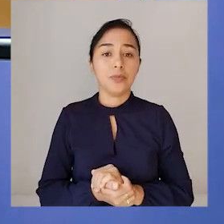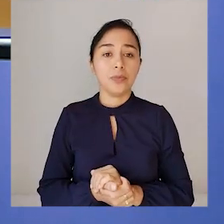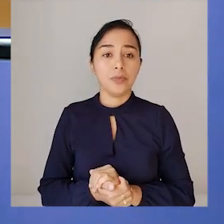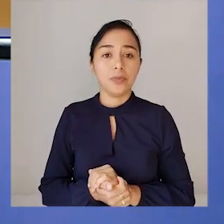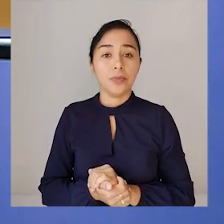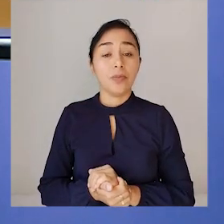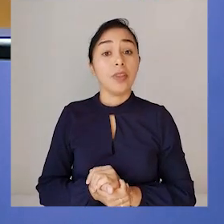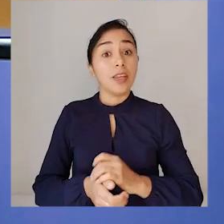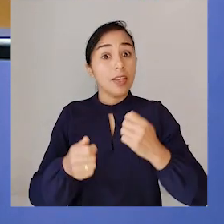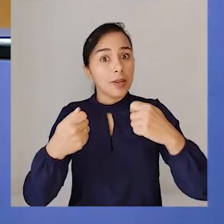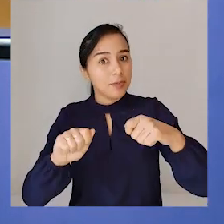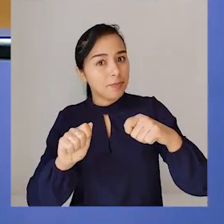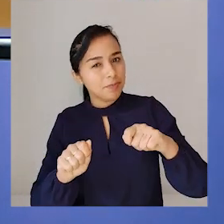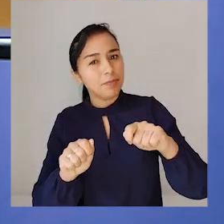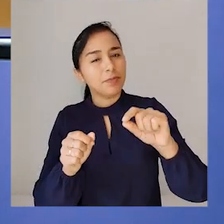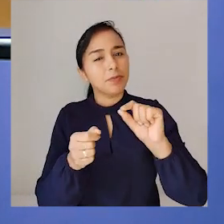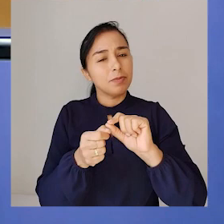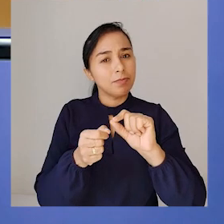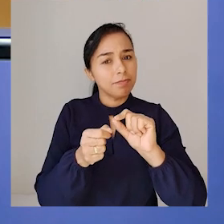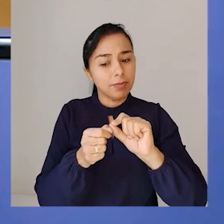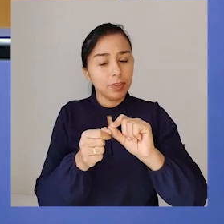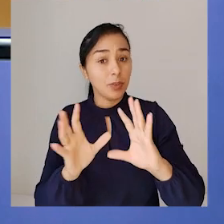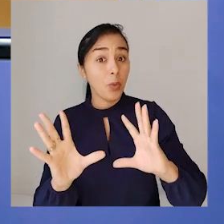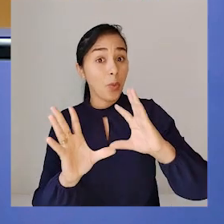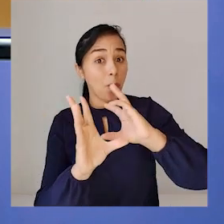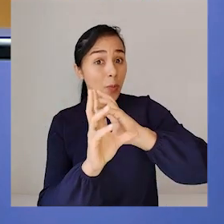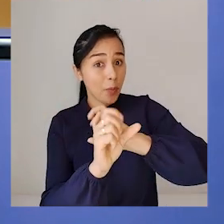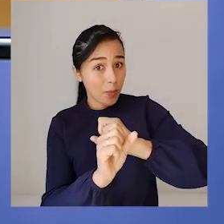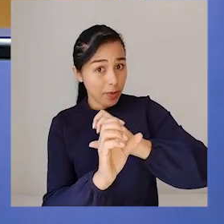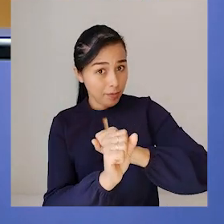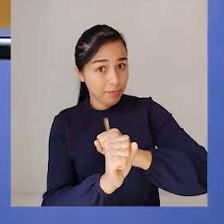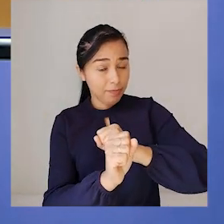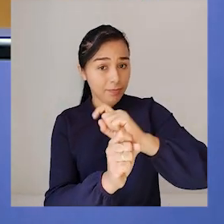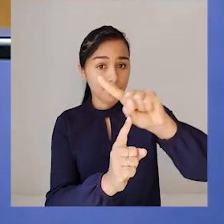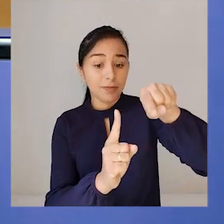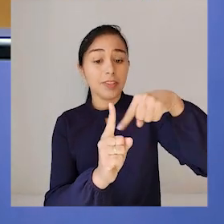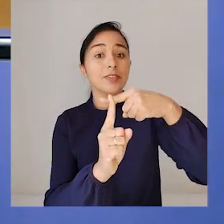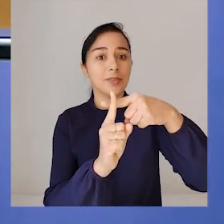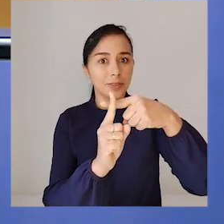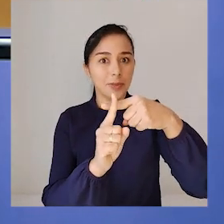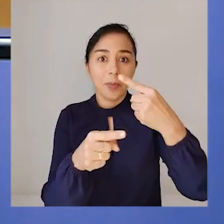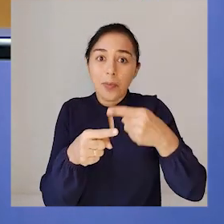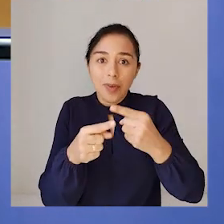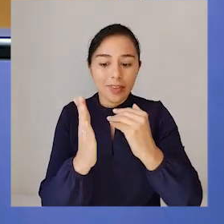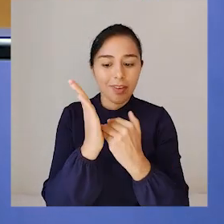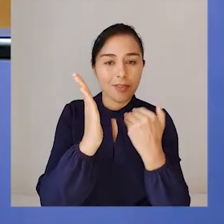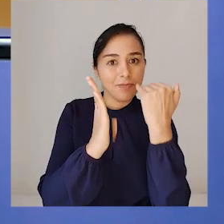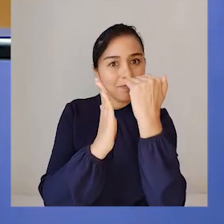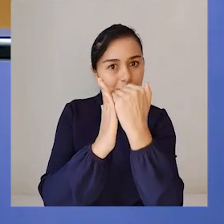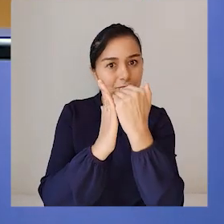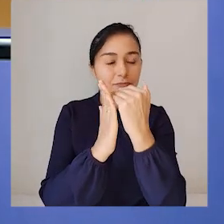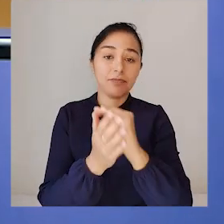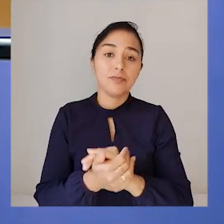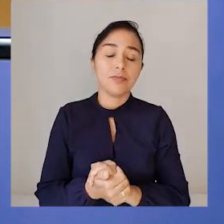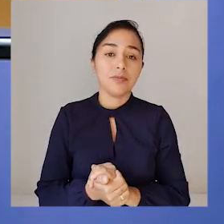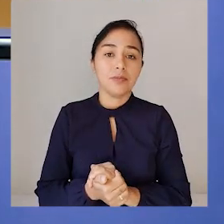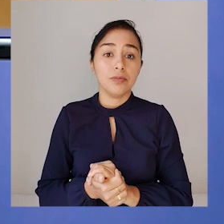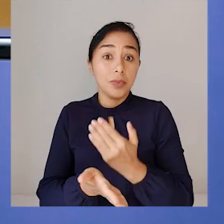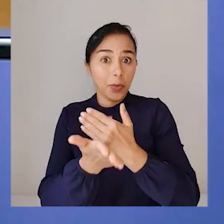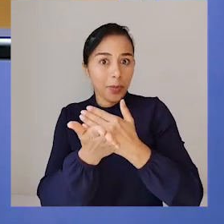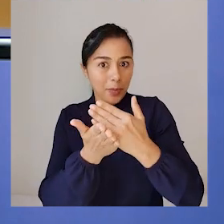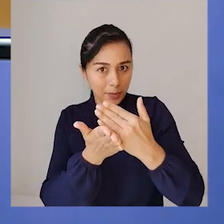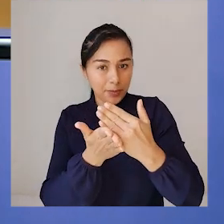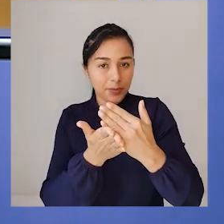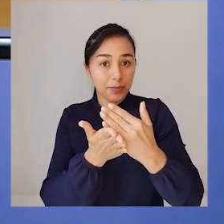claro as ações, a ideia de um cálculo relacionado à adição. Então, nós